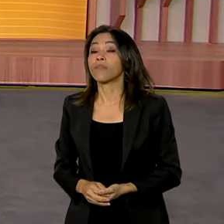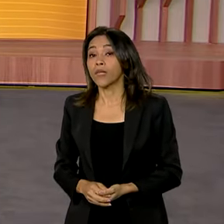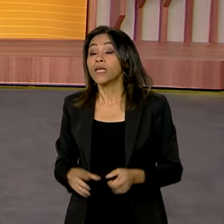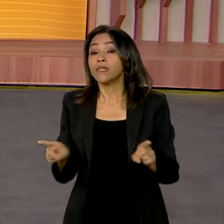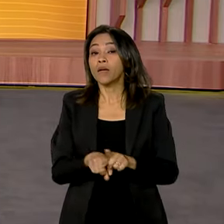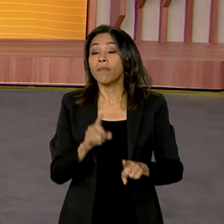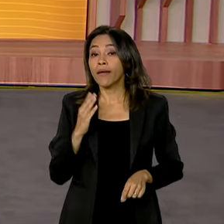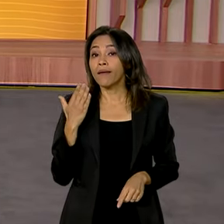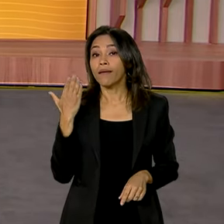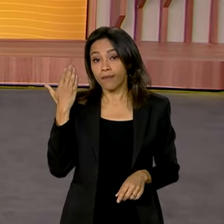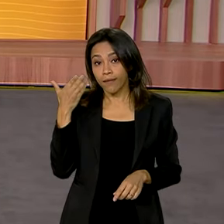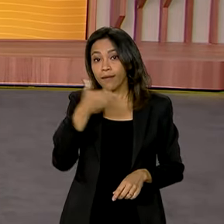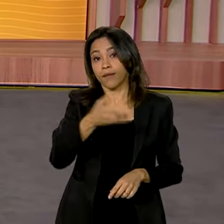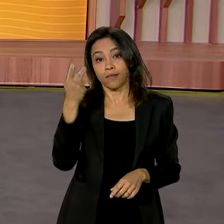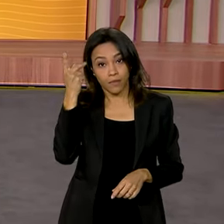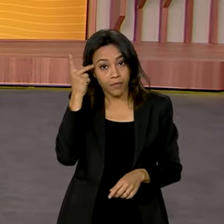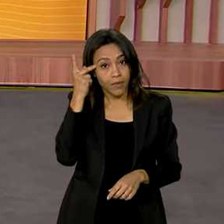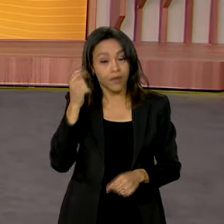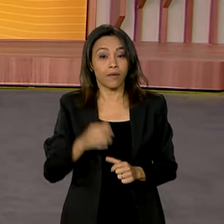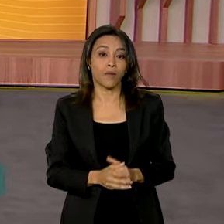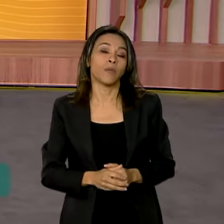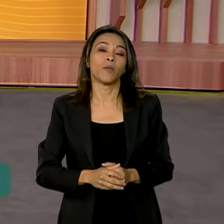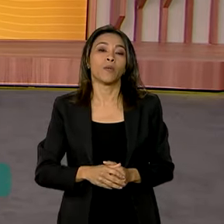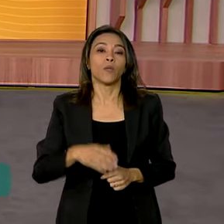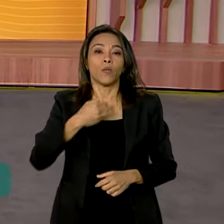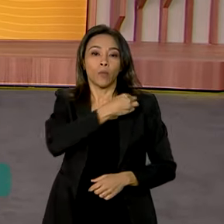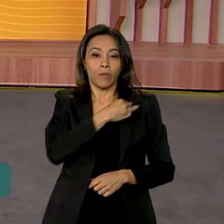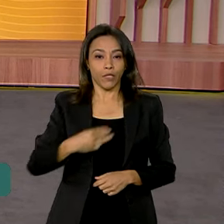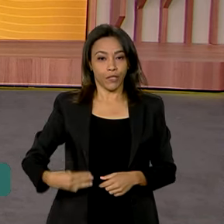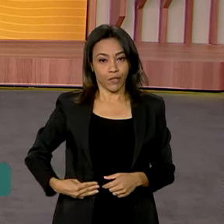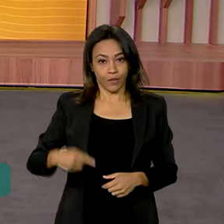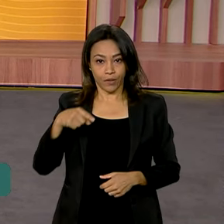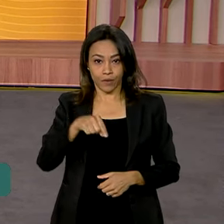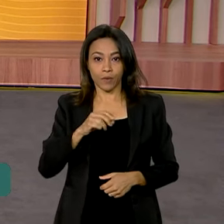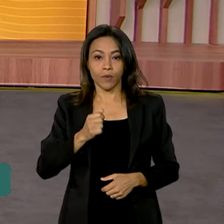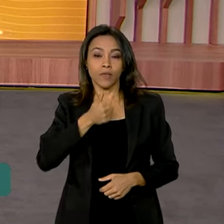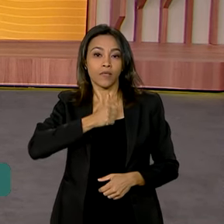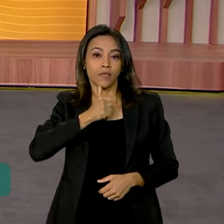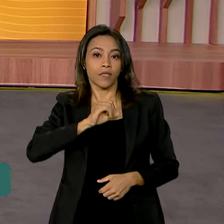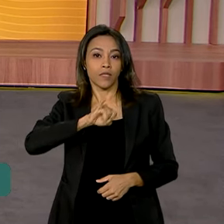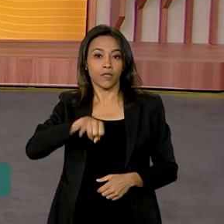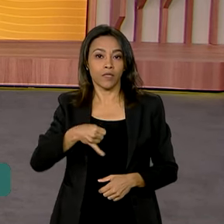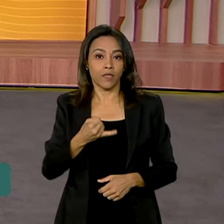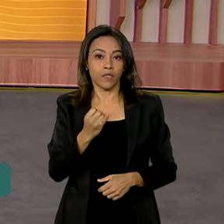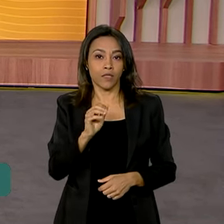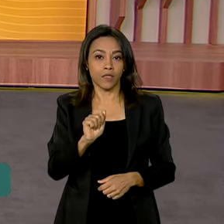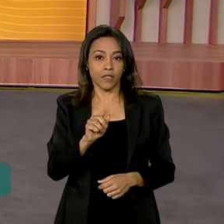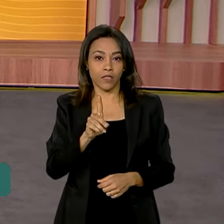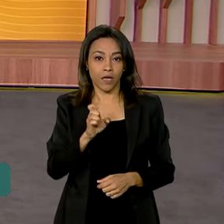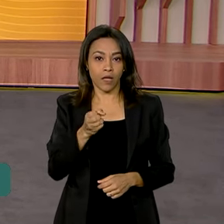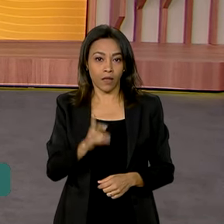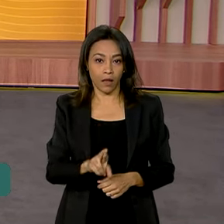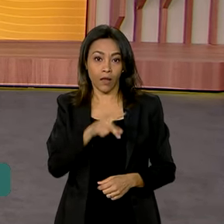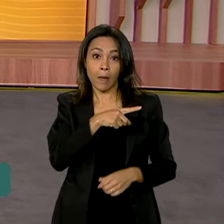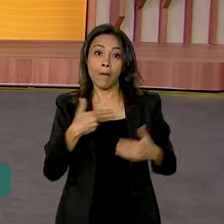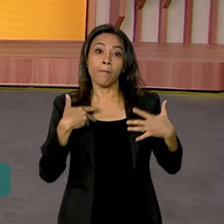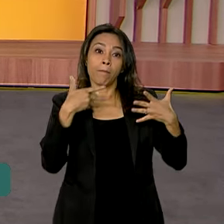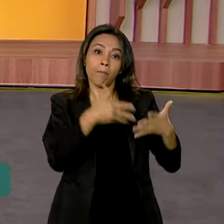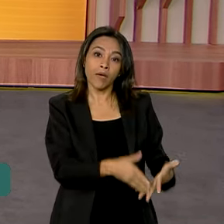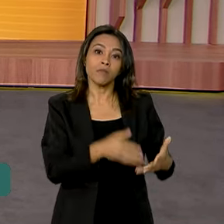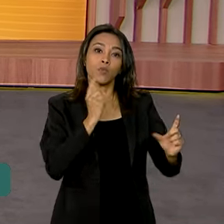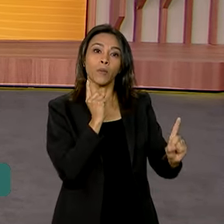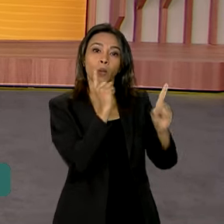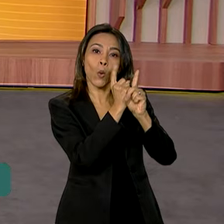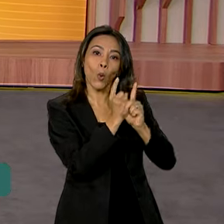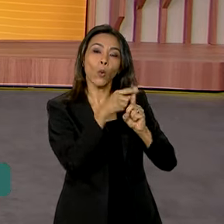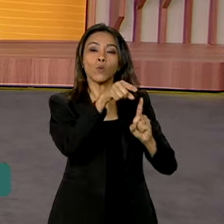Paulo também, o ministro da Cidade, Jader Filho, participou de um encontro com o setor imobiliário. Ele falou sobre o Minha Casa Minha